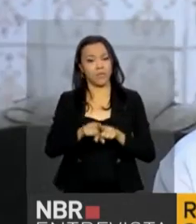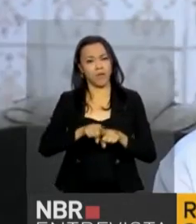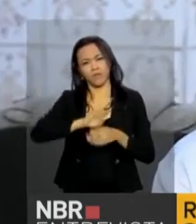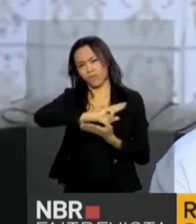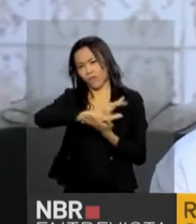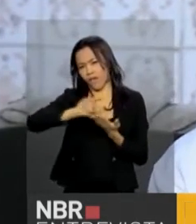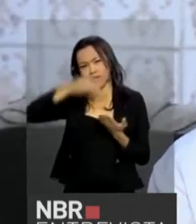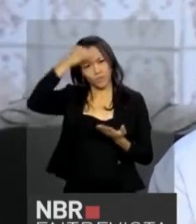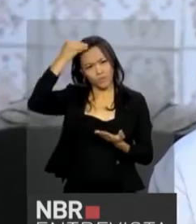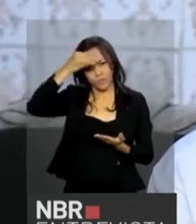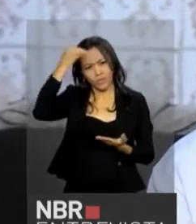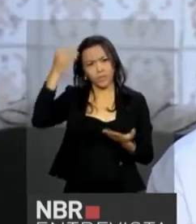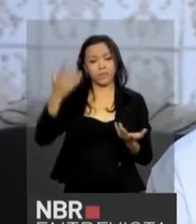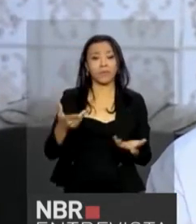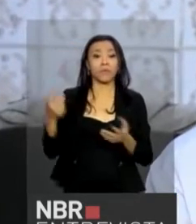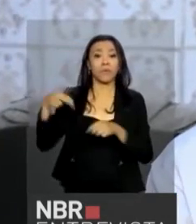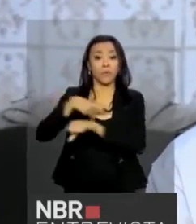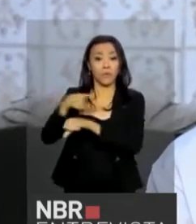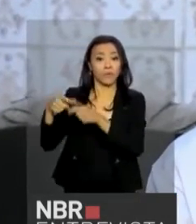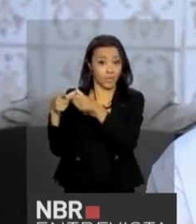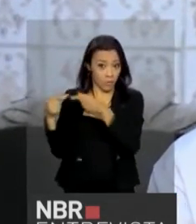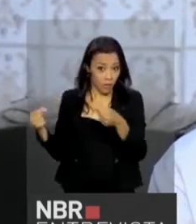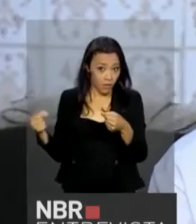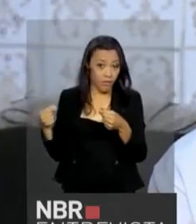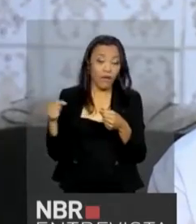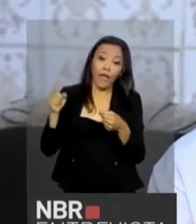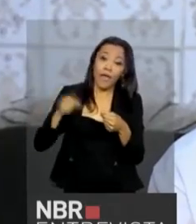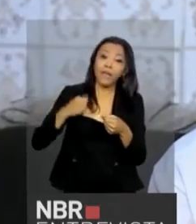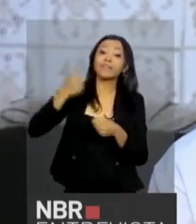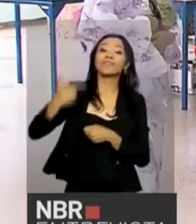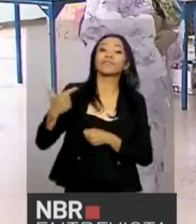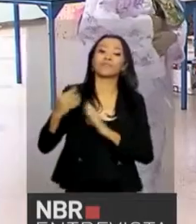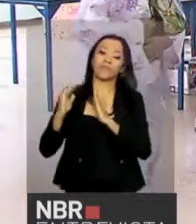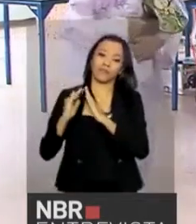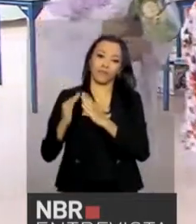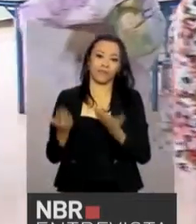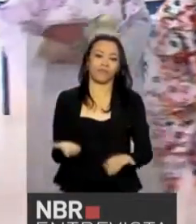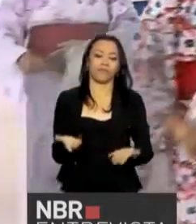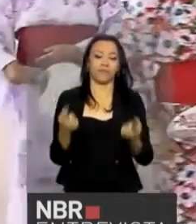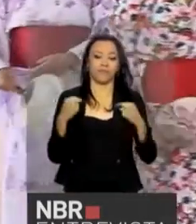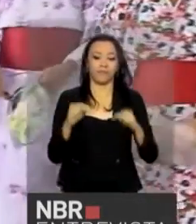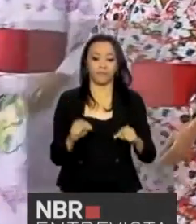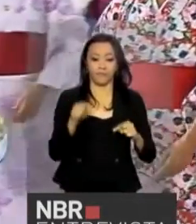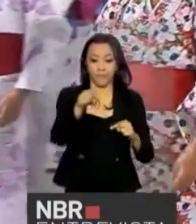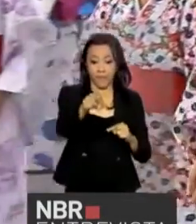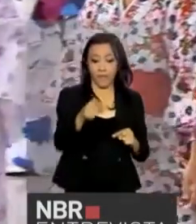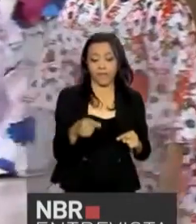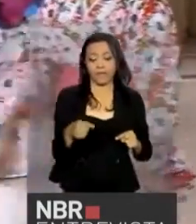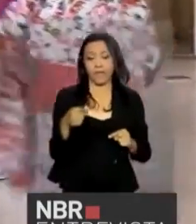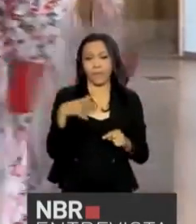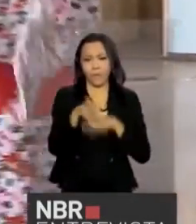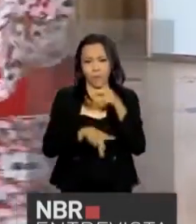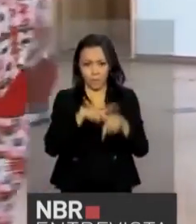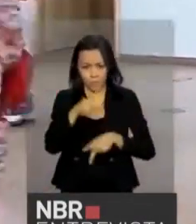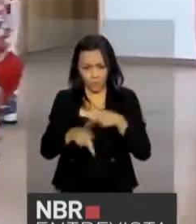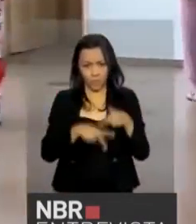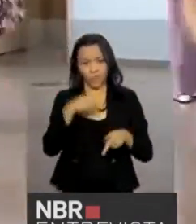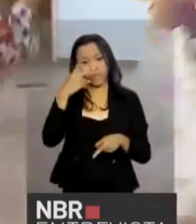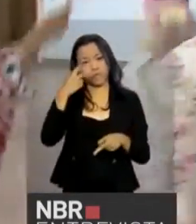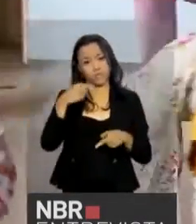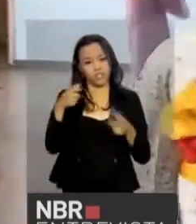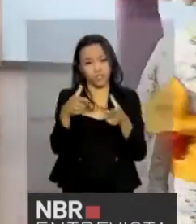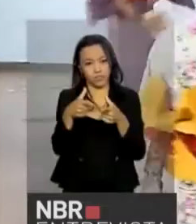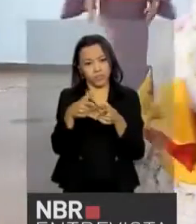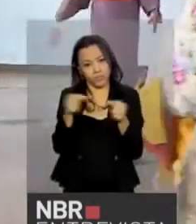onde é bom pra mim é tipo a segunda casa nem a população de origem japonesa aqui no brasil